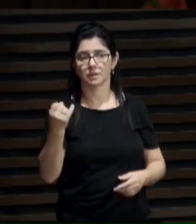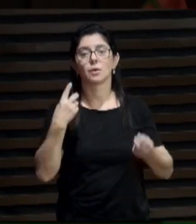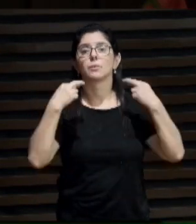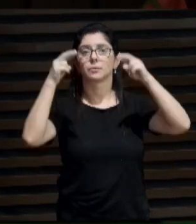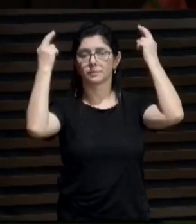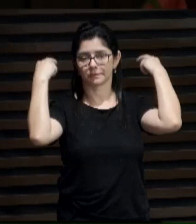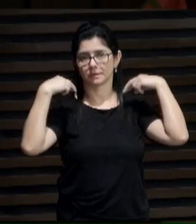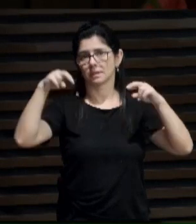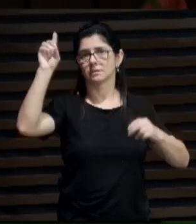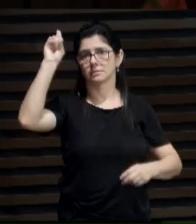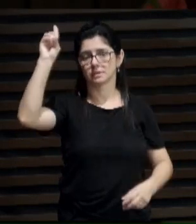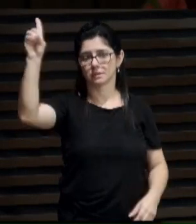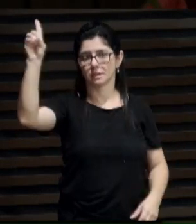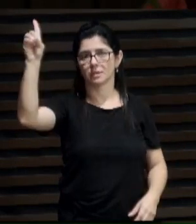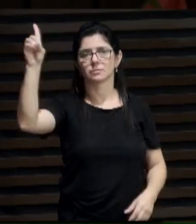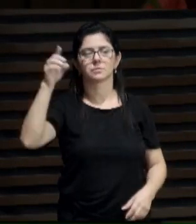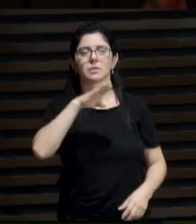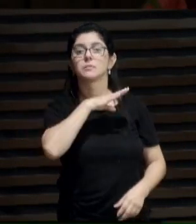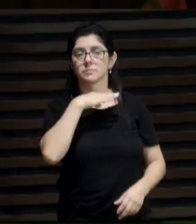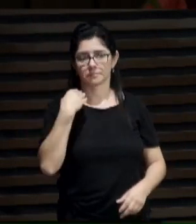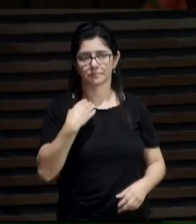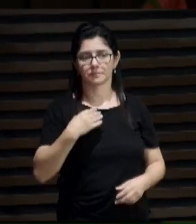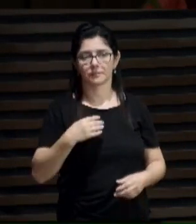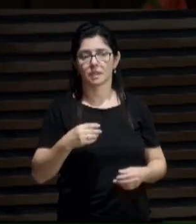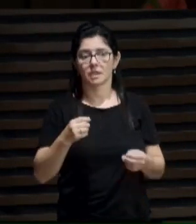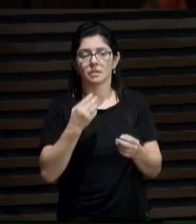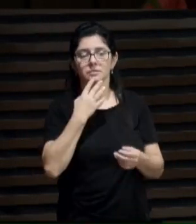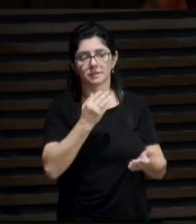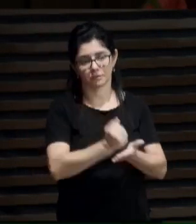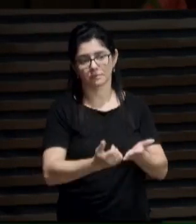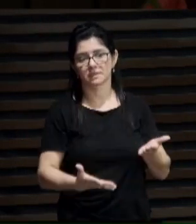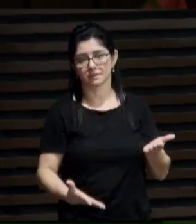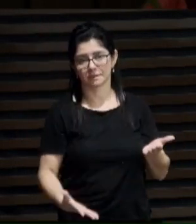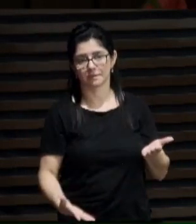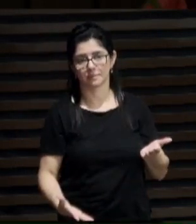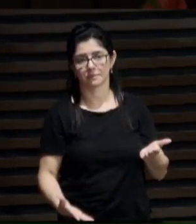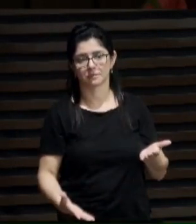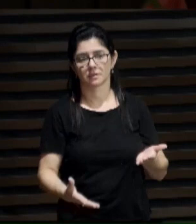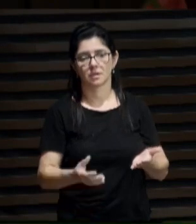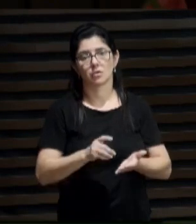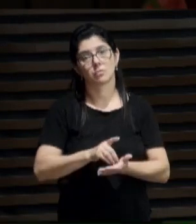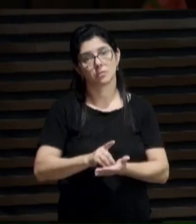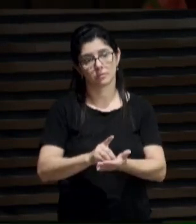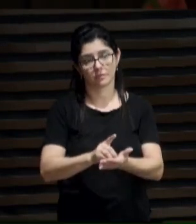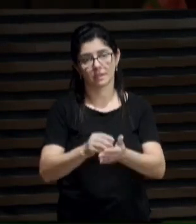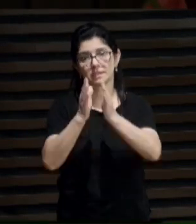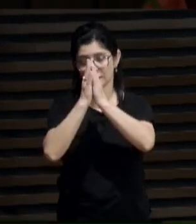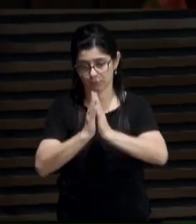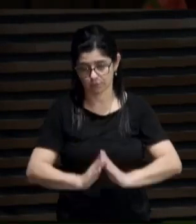Deus foi imolado e o seu sangue derramado como oferta de adoração a